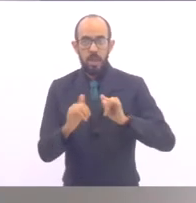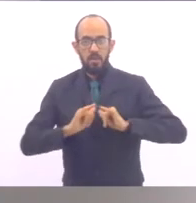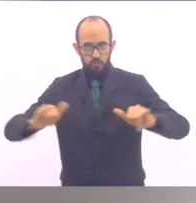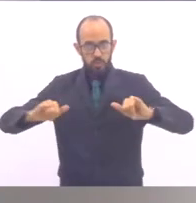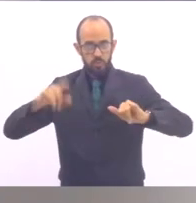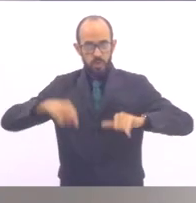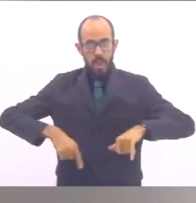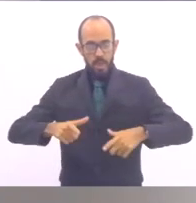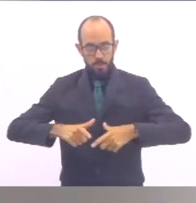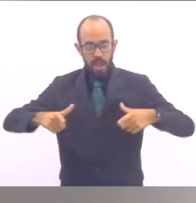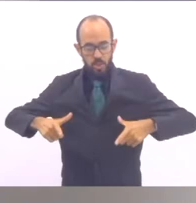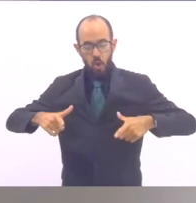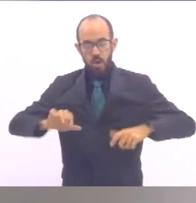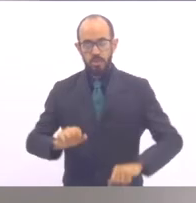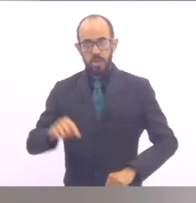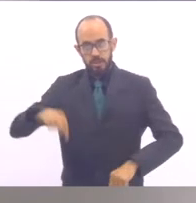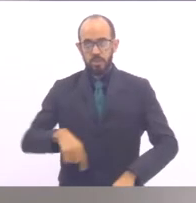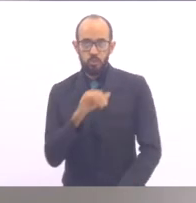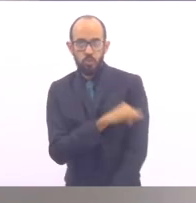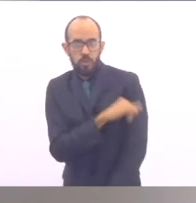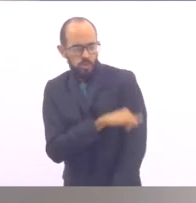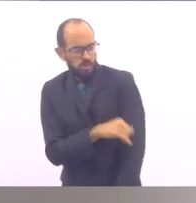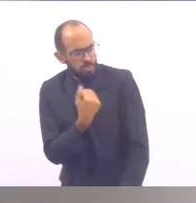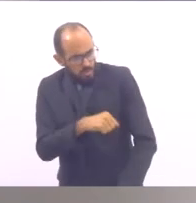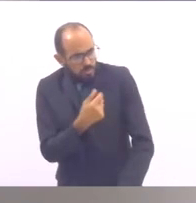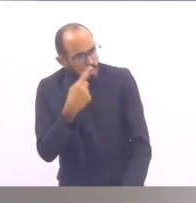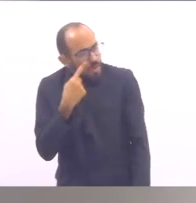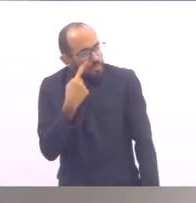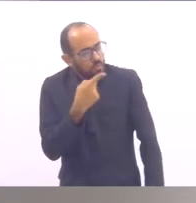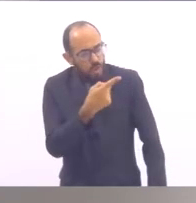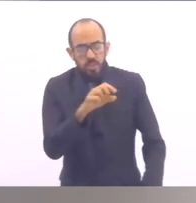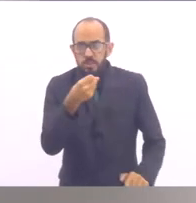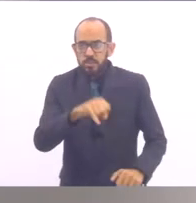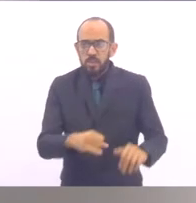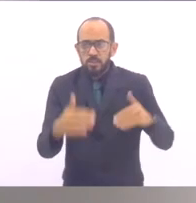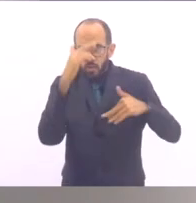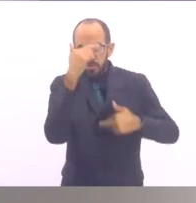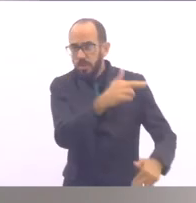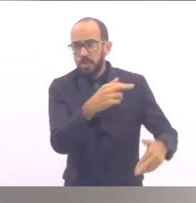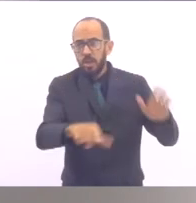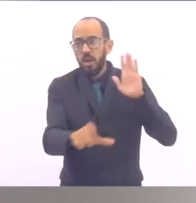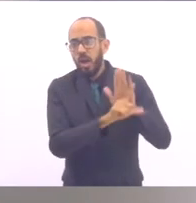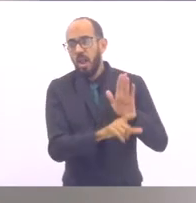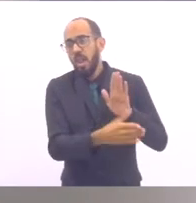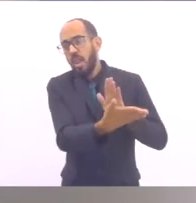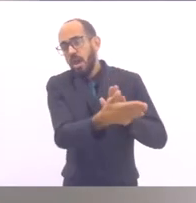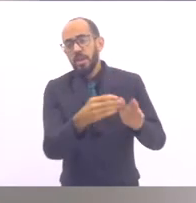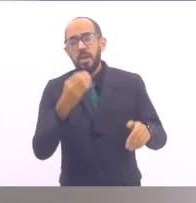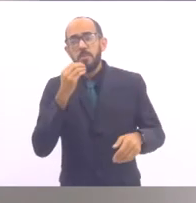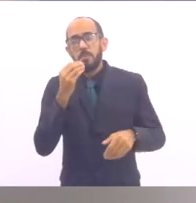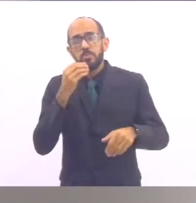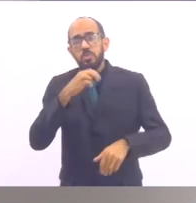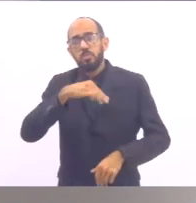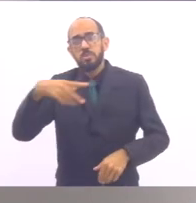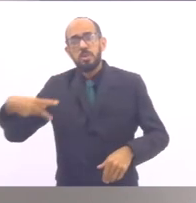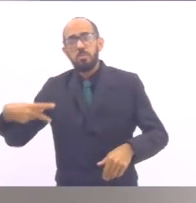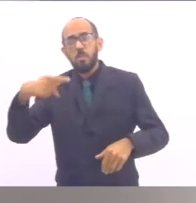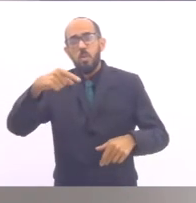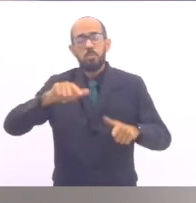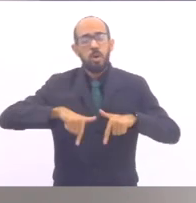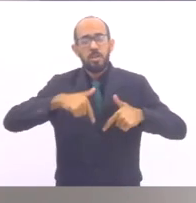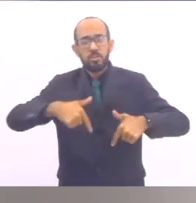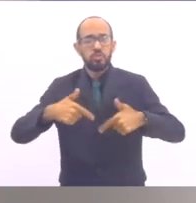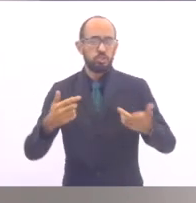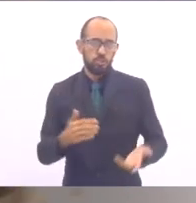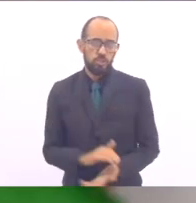no Rio, se eles estão cumprindo as metas que a Sim. lei diz... Porque aí é que o Ministério Público poderia agir em cima. Porque se